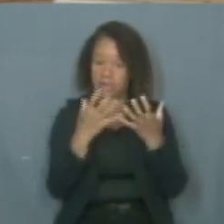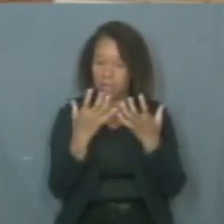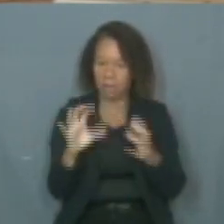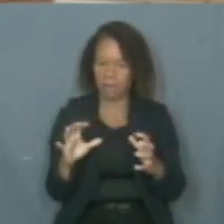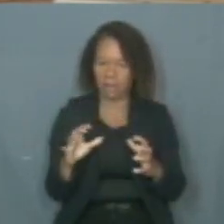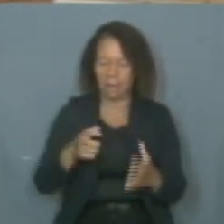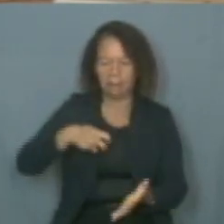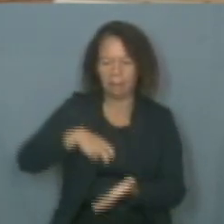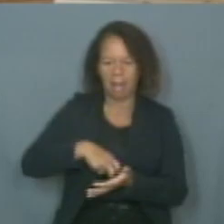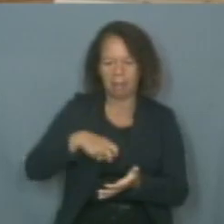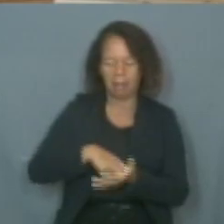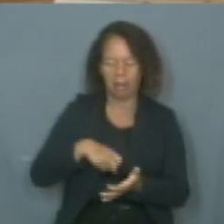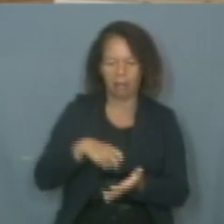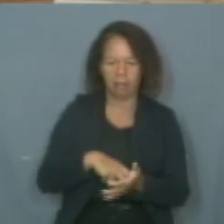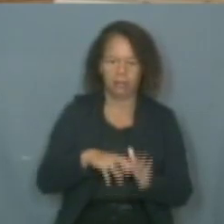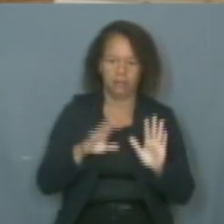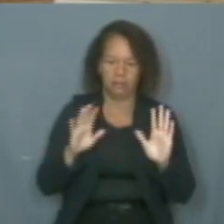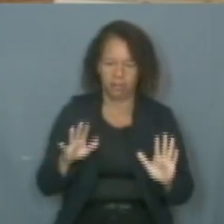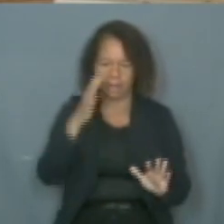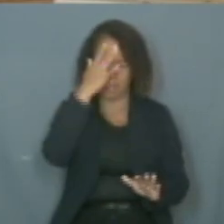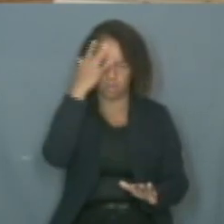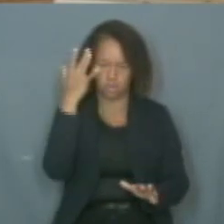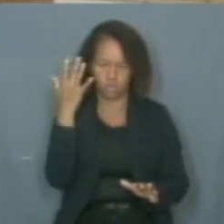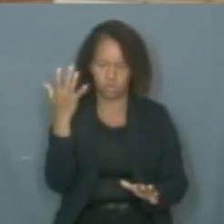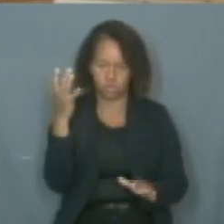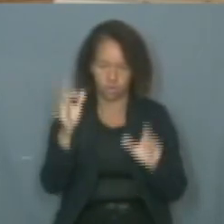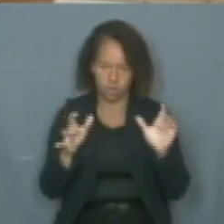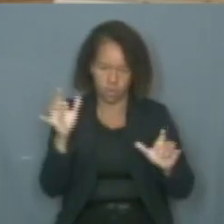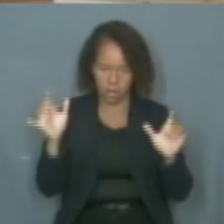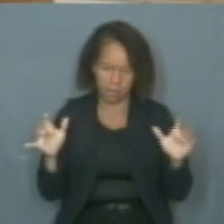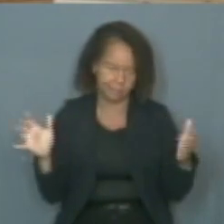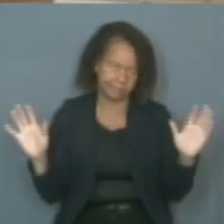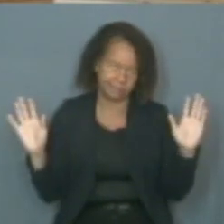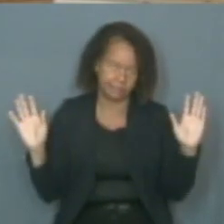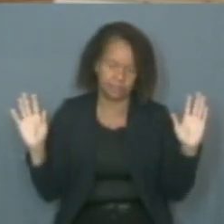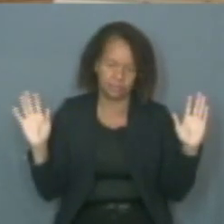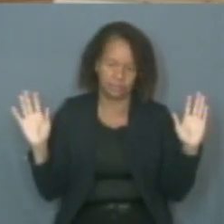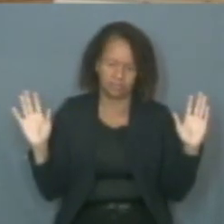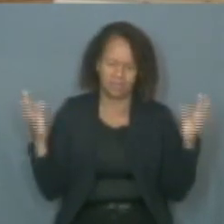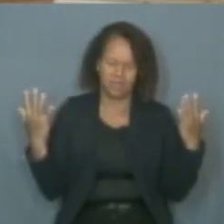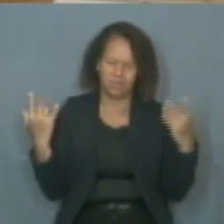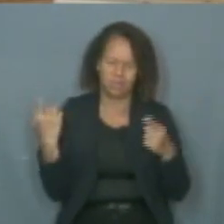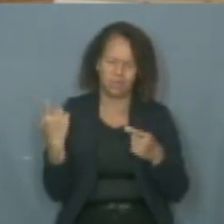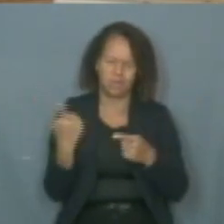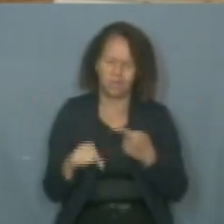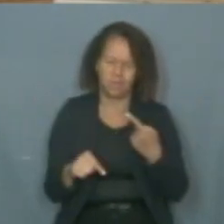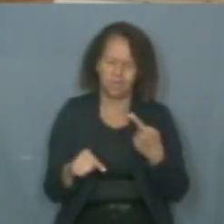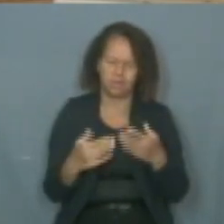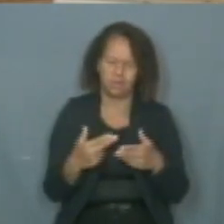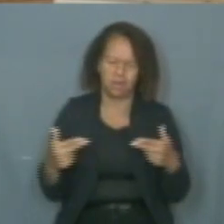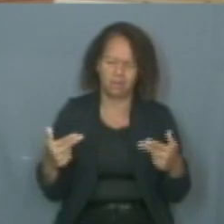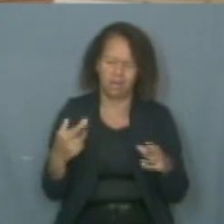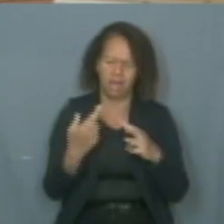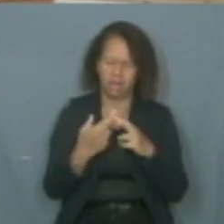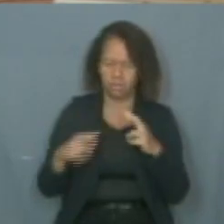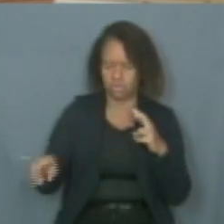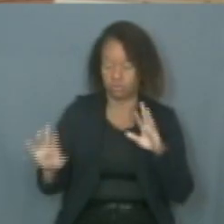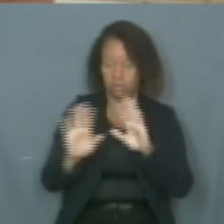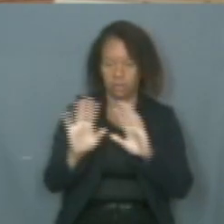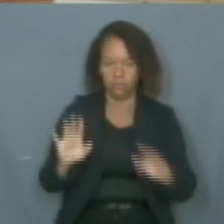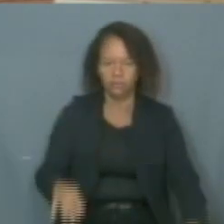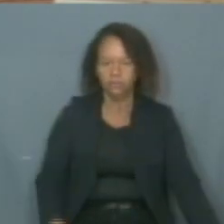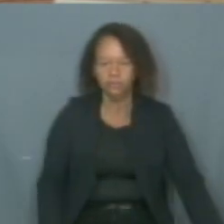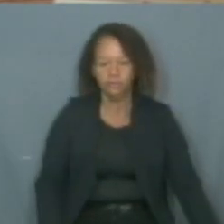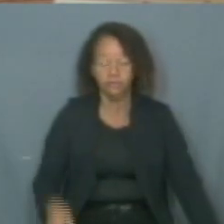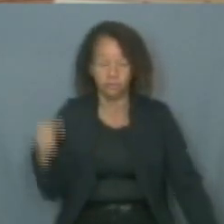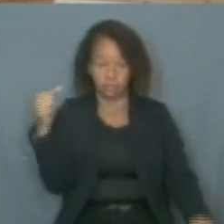quer penalizar aquelas pessoas que não concordem com determinada religião, não. O